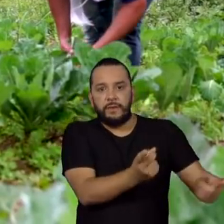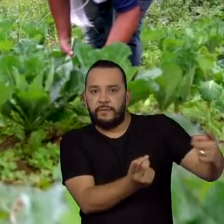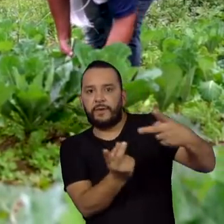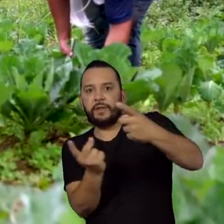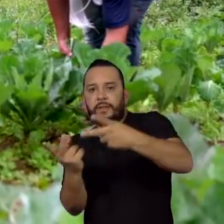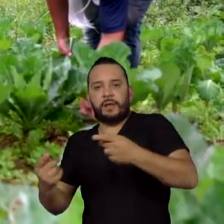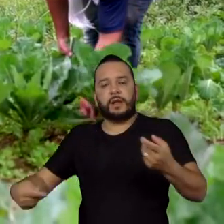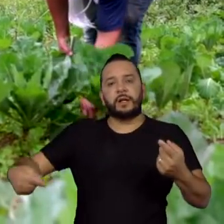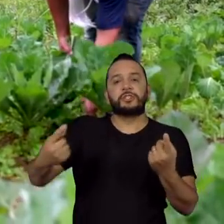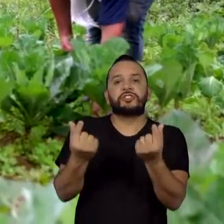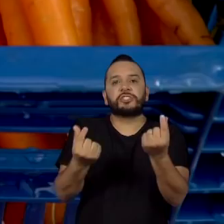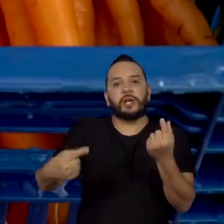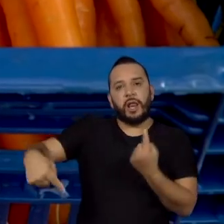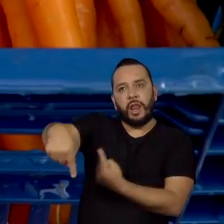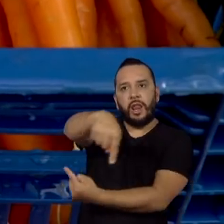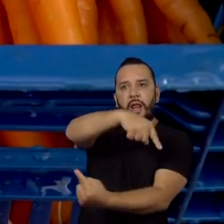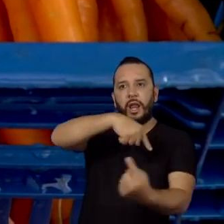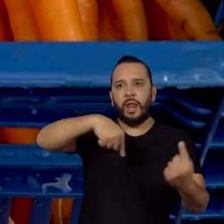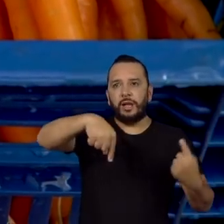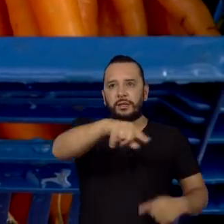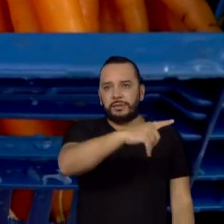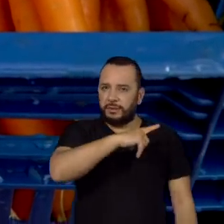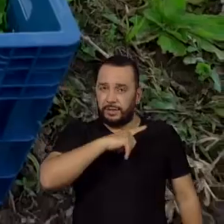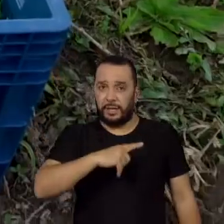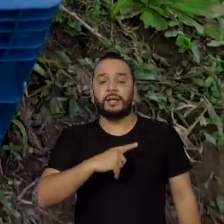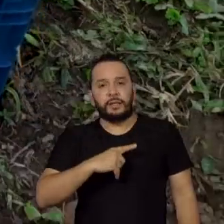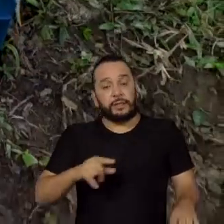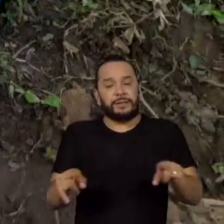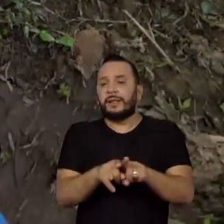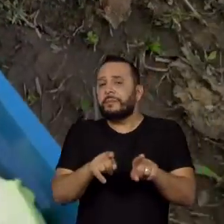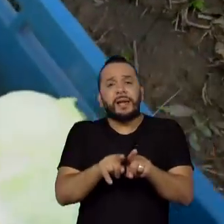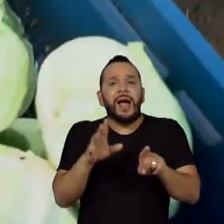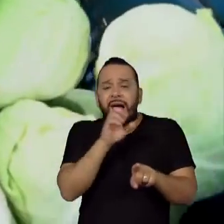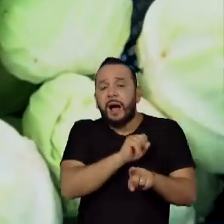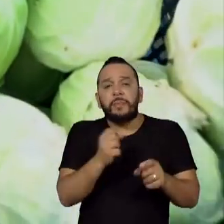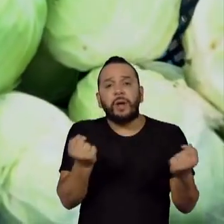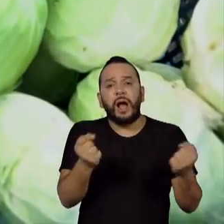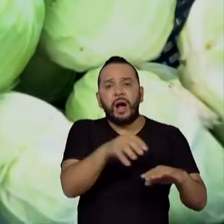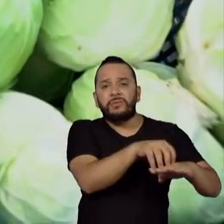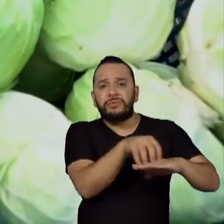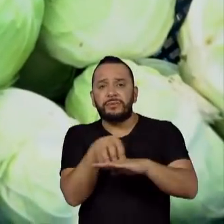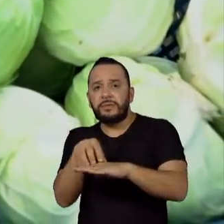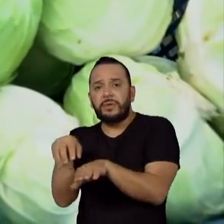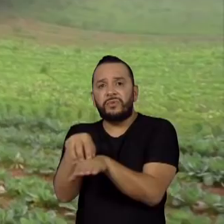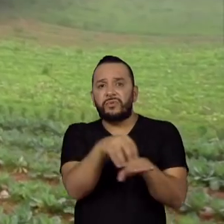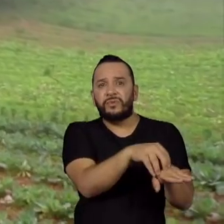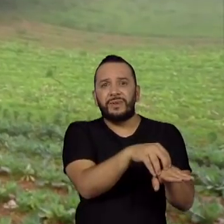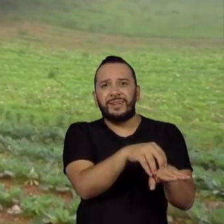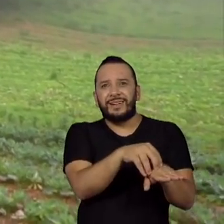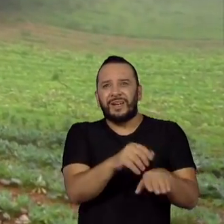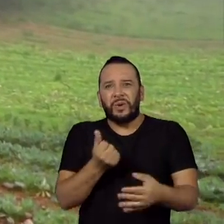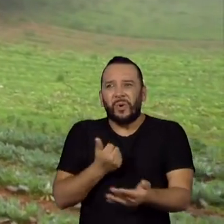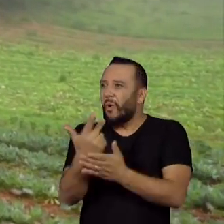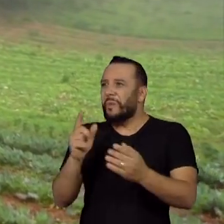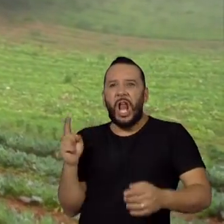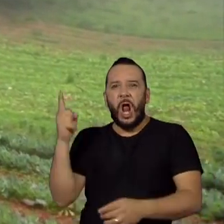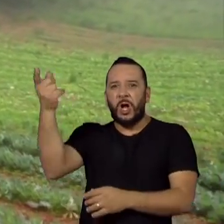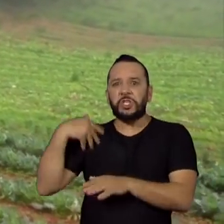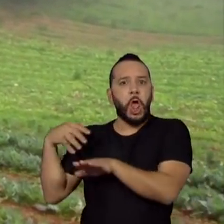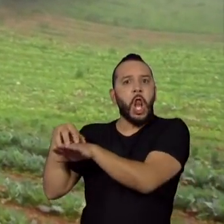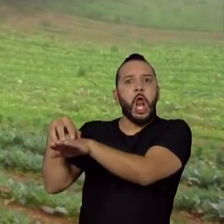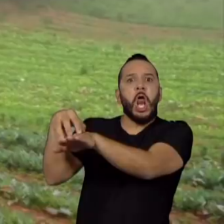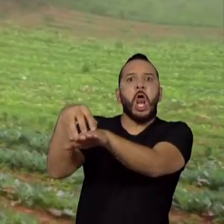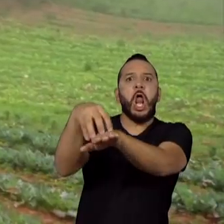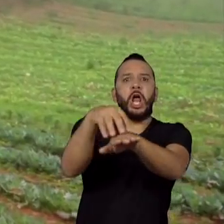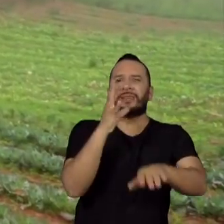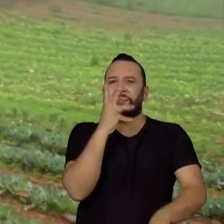melhores de armazenamento e de logística mais curta também, evitando aí os desperdícios que acontecem no meio do caminho,